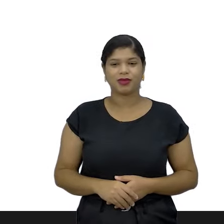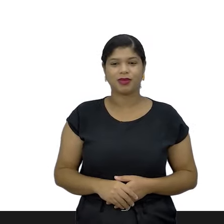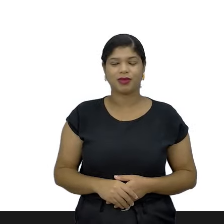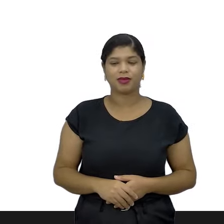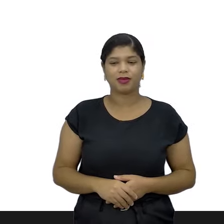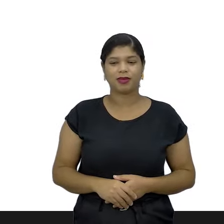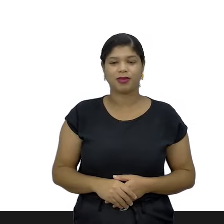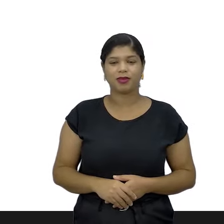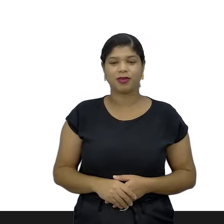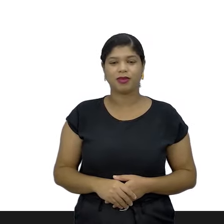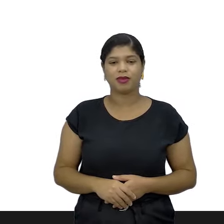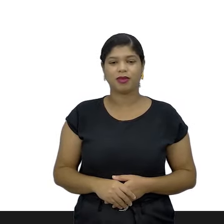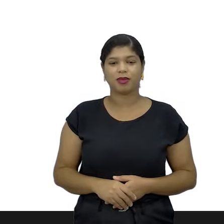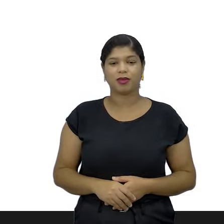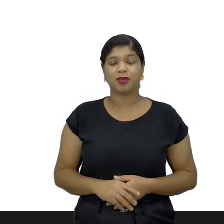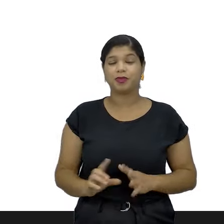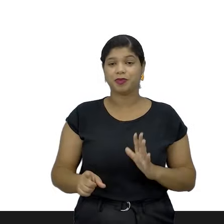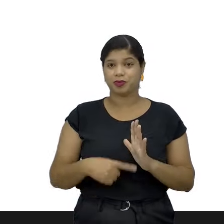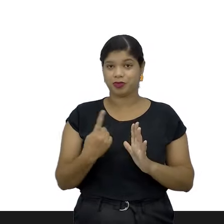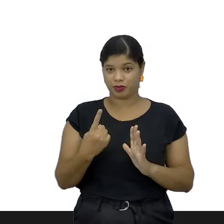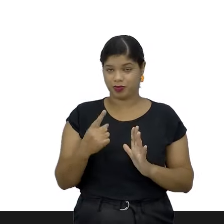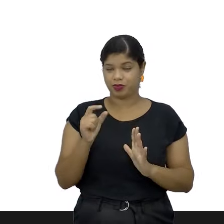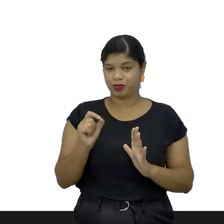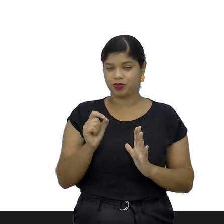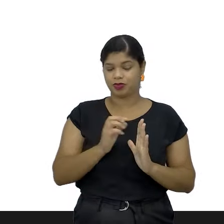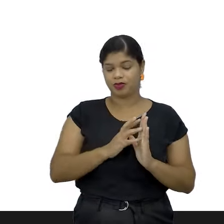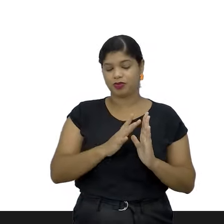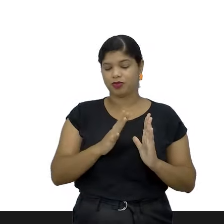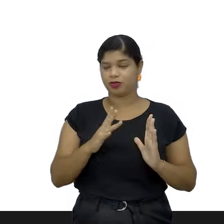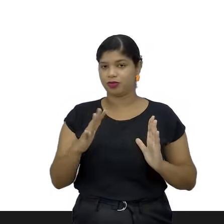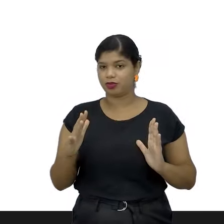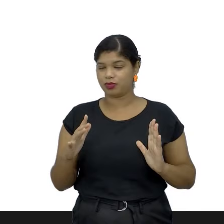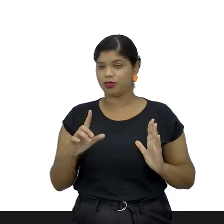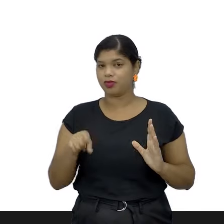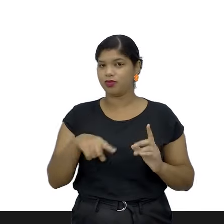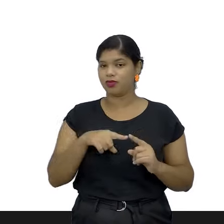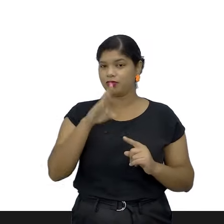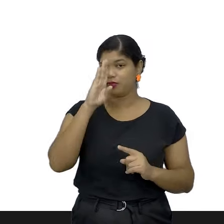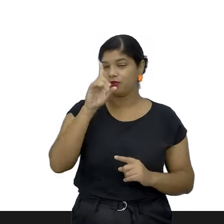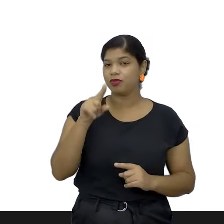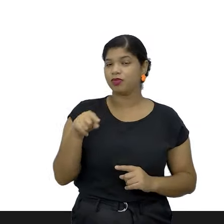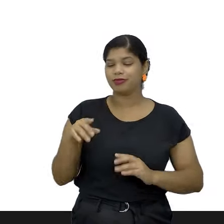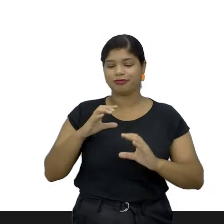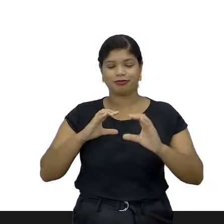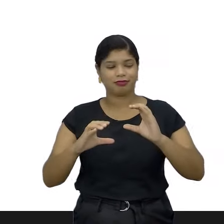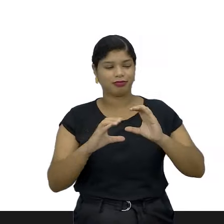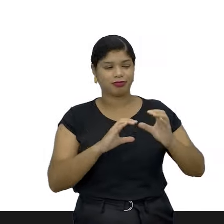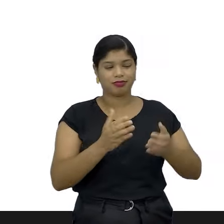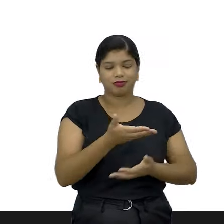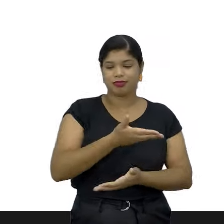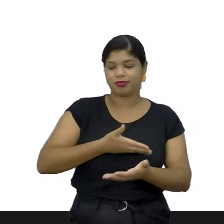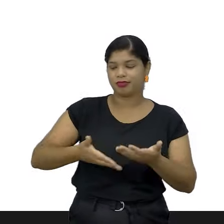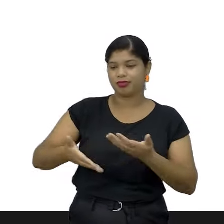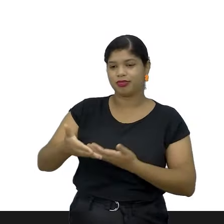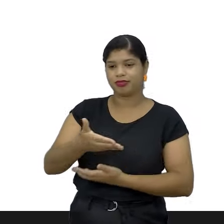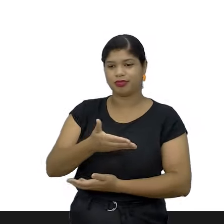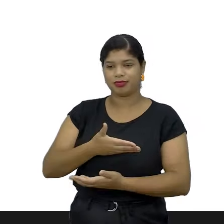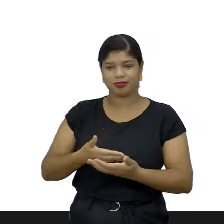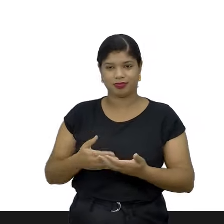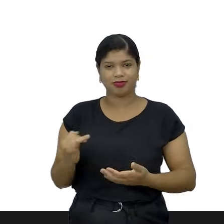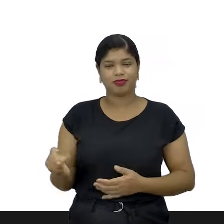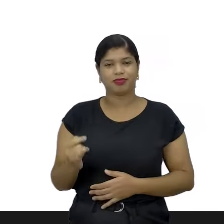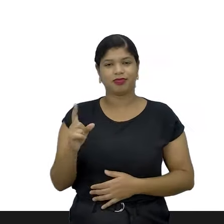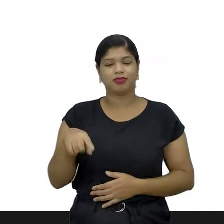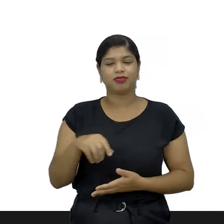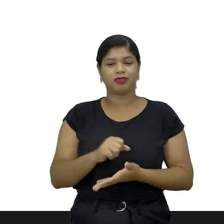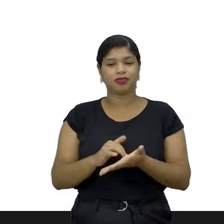se destacar é que a sequência ela traz um propósito comunicativo, objetivo e evidente para as atividades que